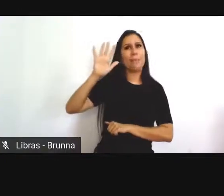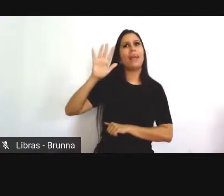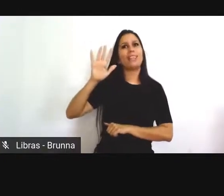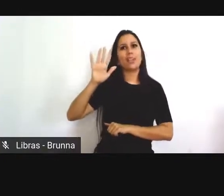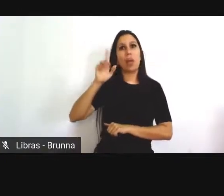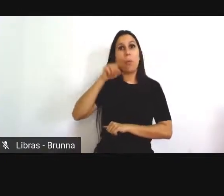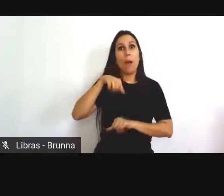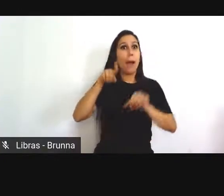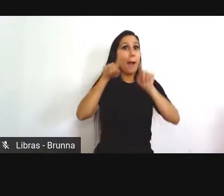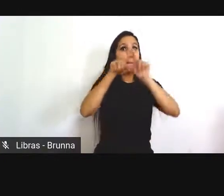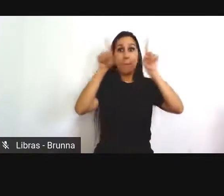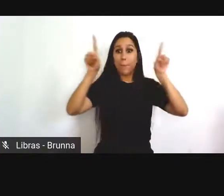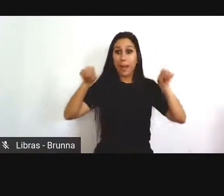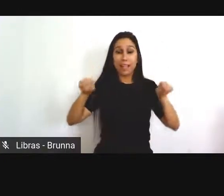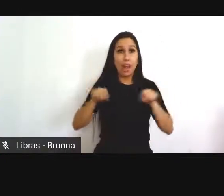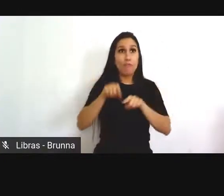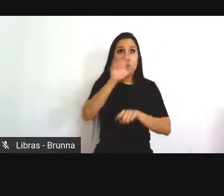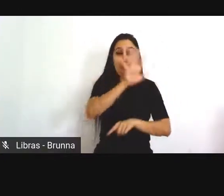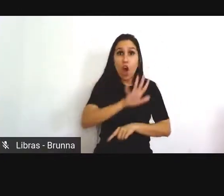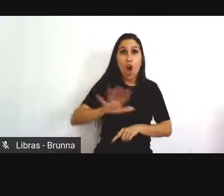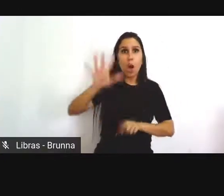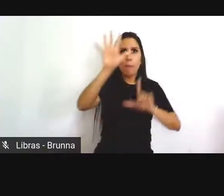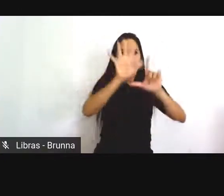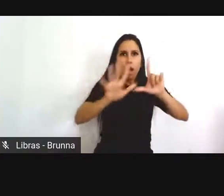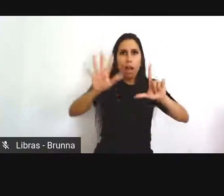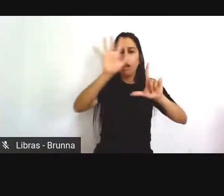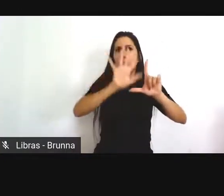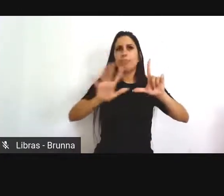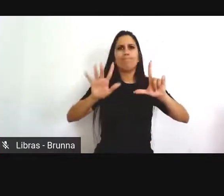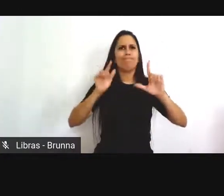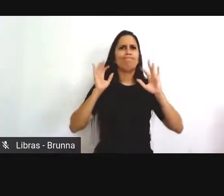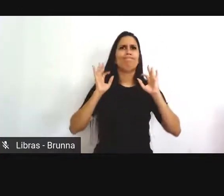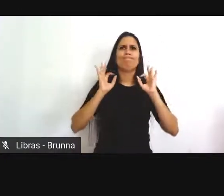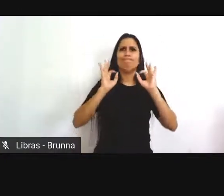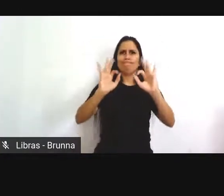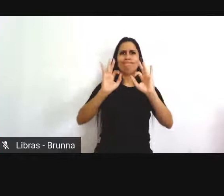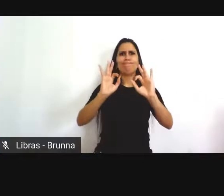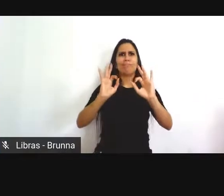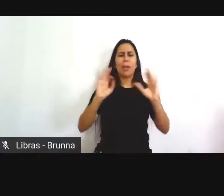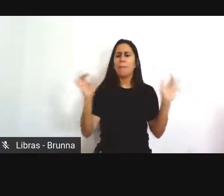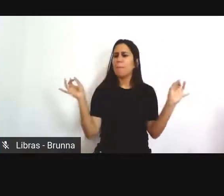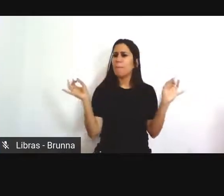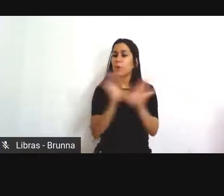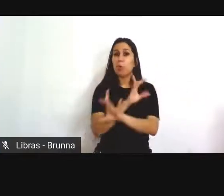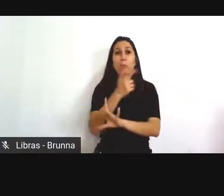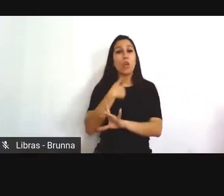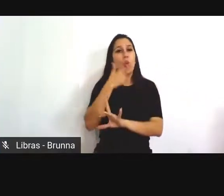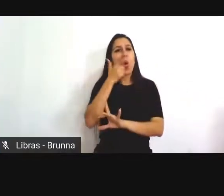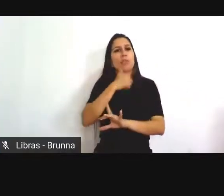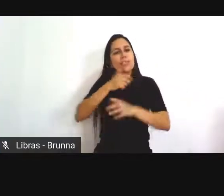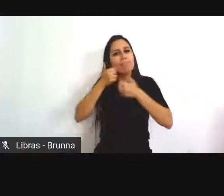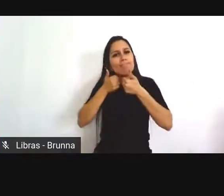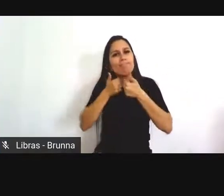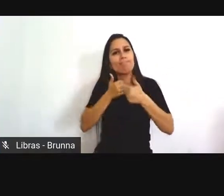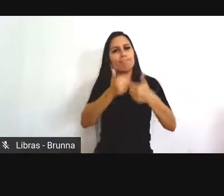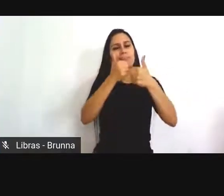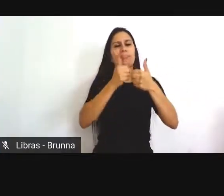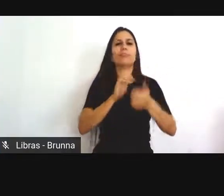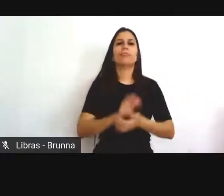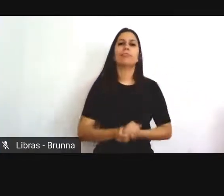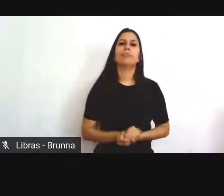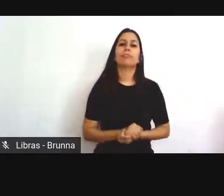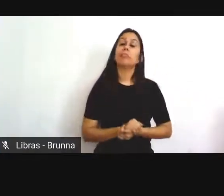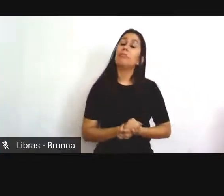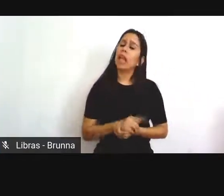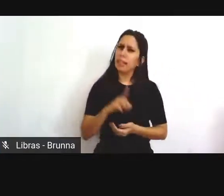partida crucial para mim, para seguir adiante no rumo que eu queria. Tá? O impacto profissional